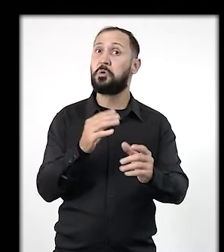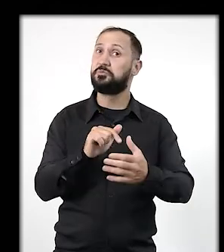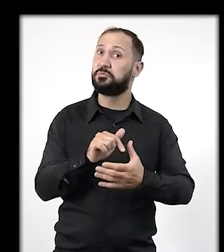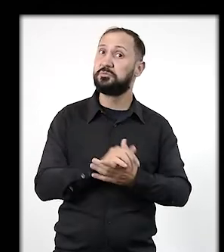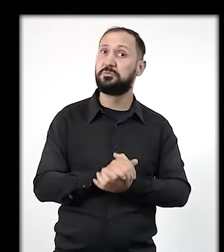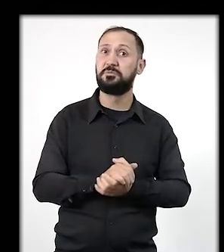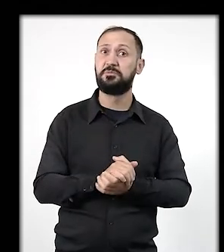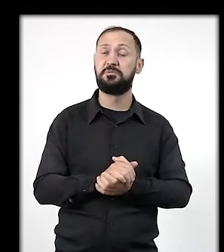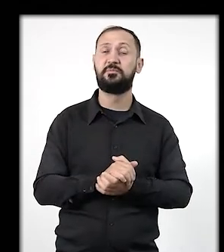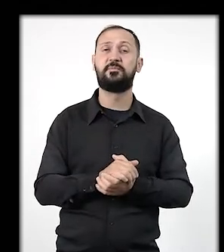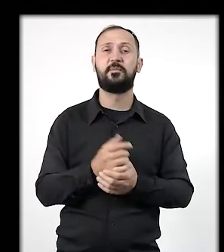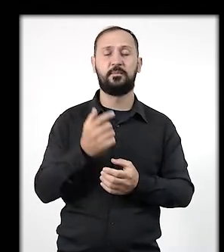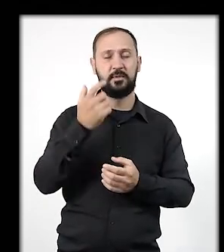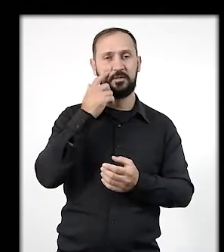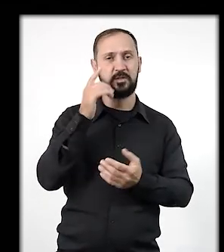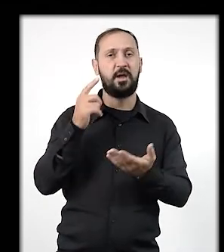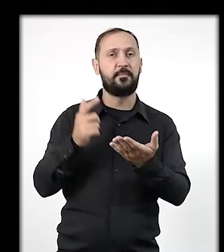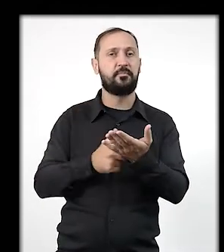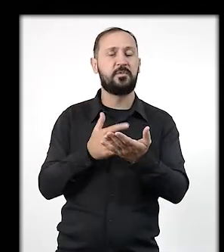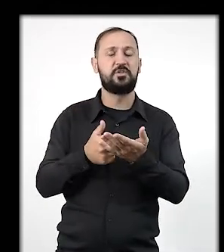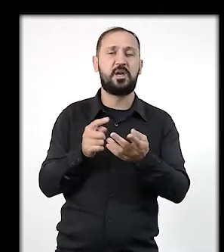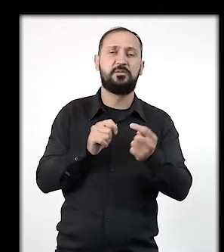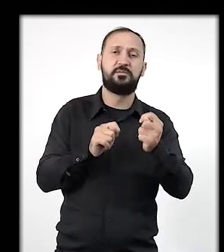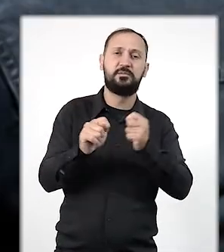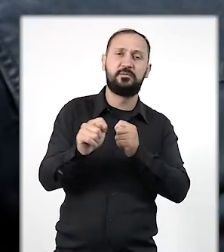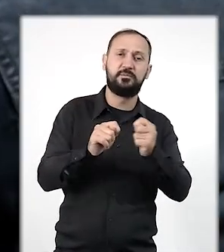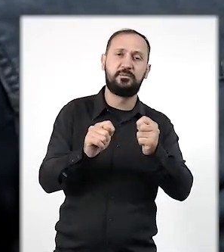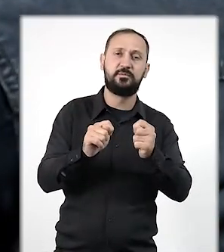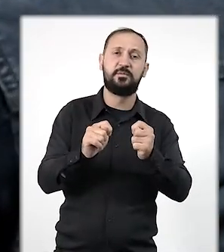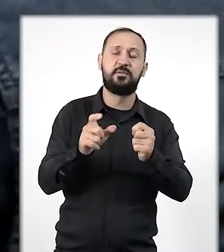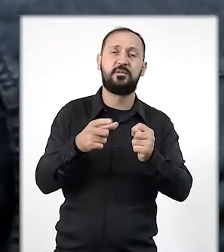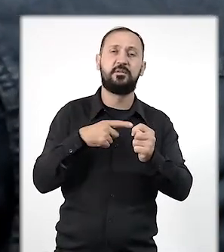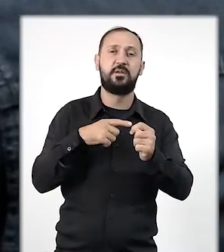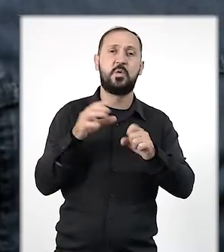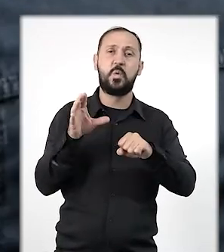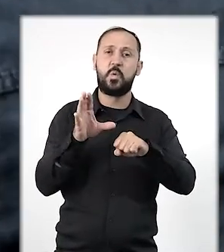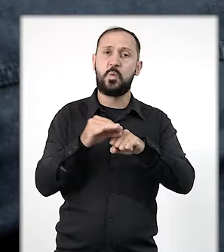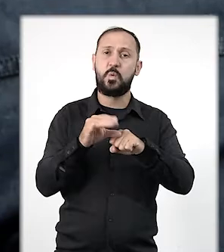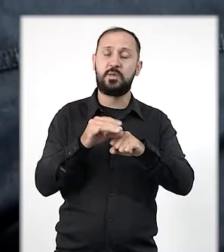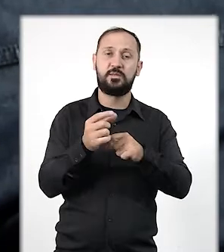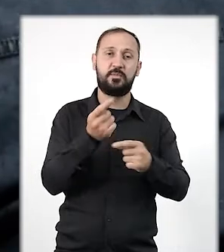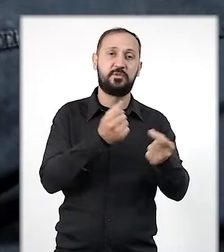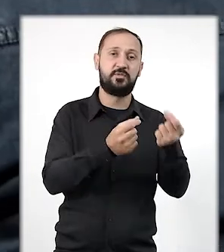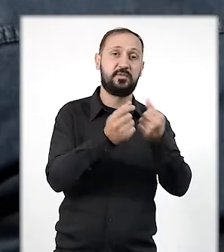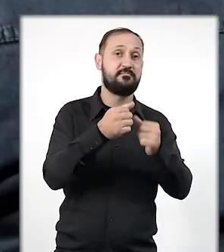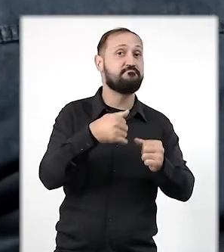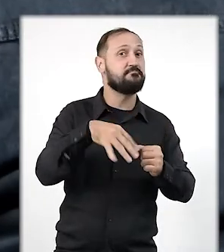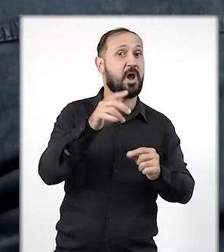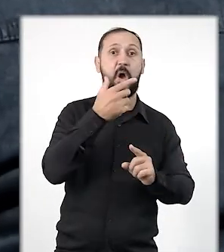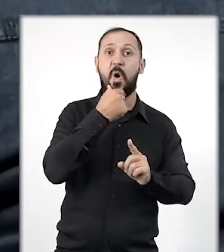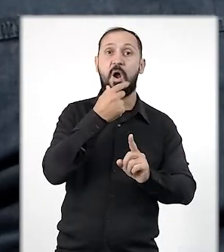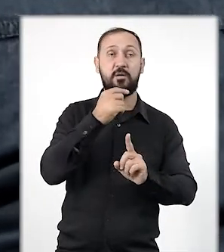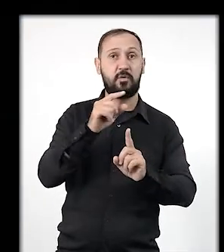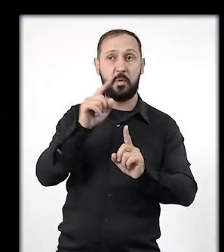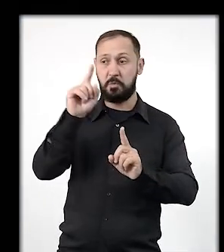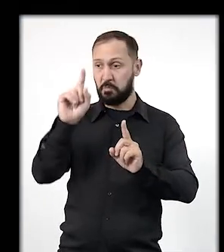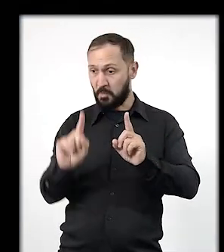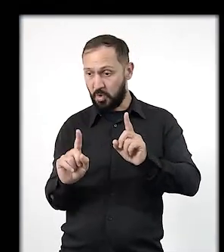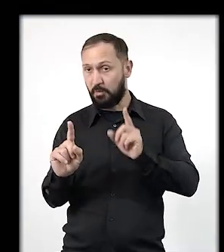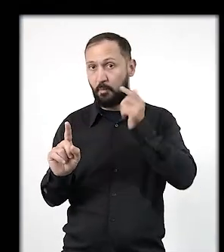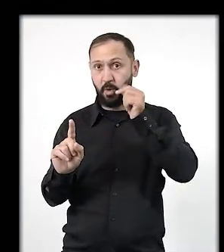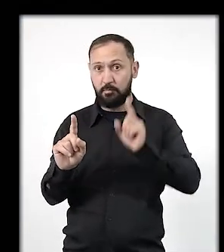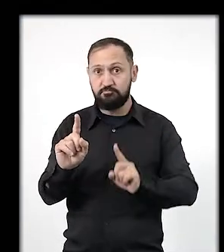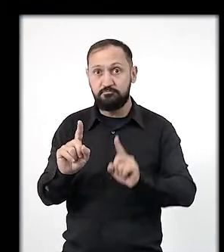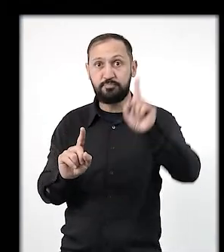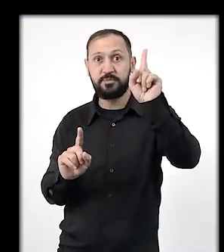mostraram, assim como a literatura já pondera, né, um nível de conhecimento em finanças maior do que os homens, né? Isso tanto